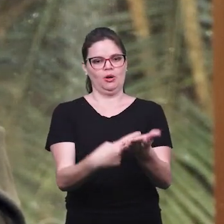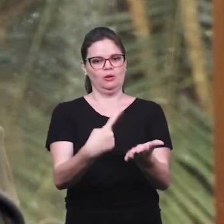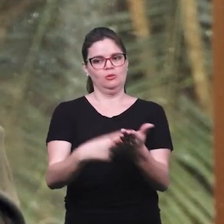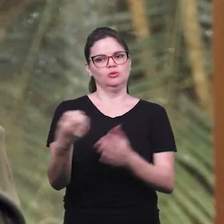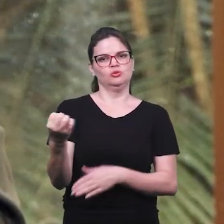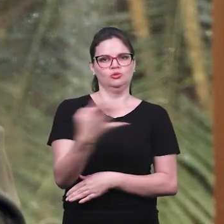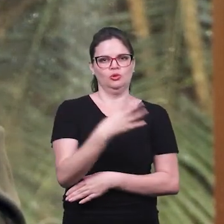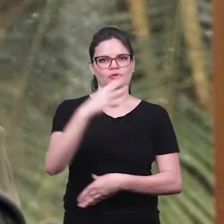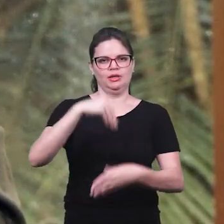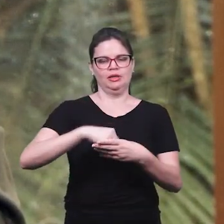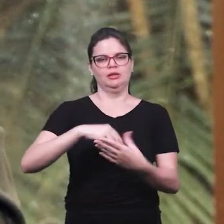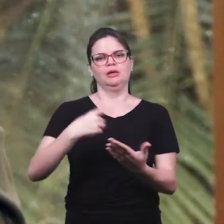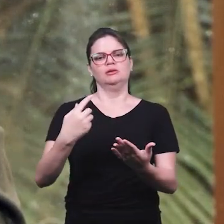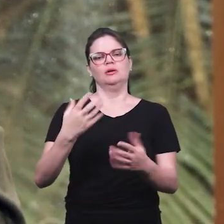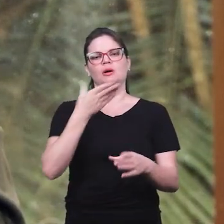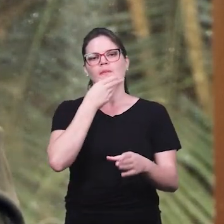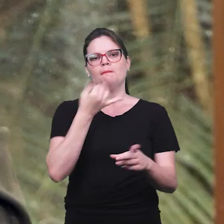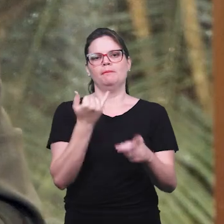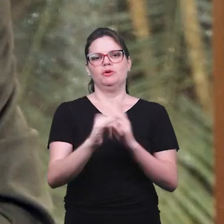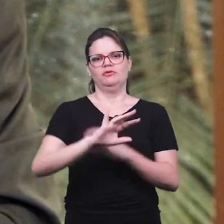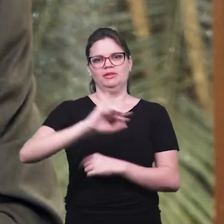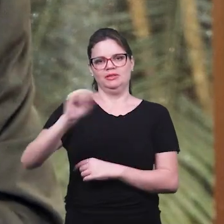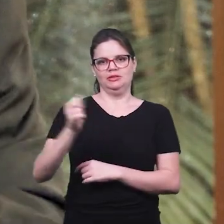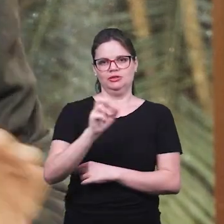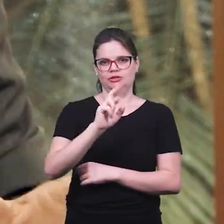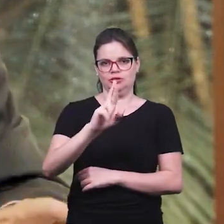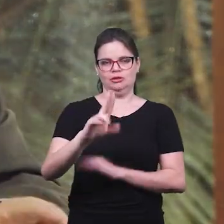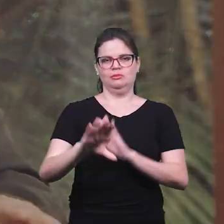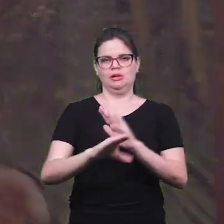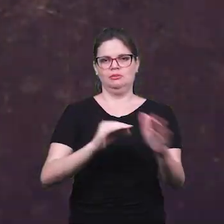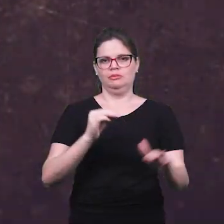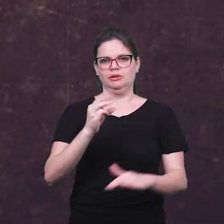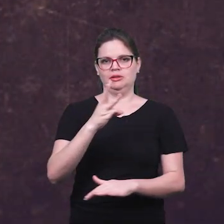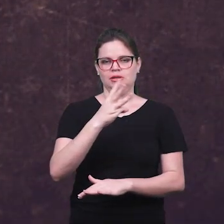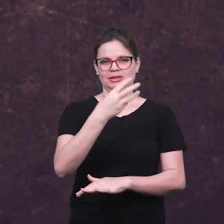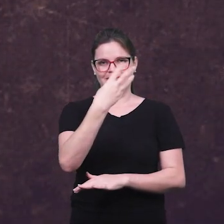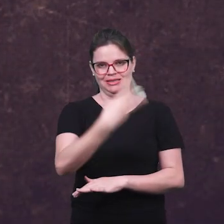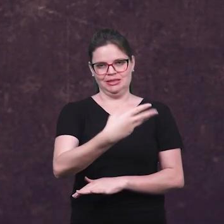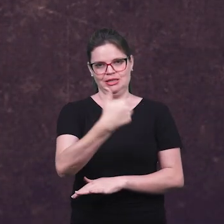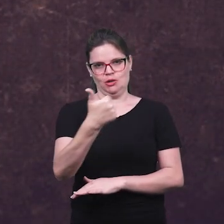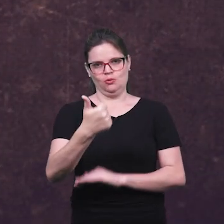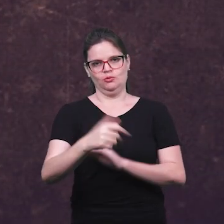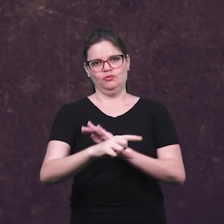Jeremias, capítulo 31, que diz assim: